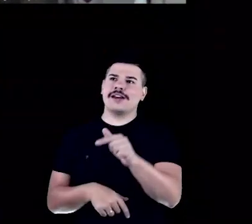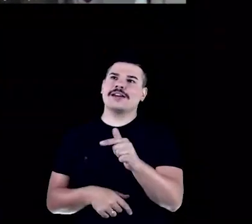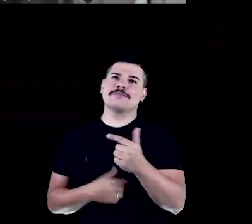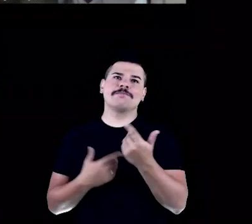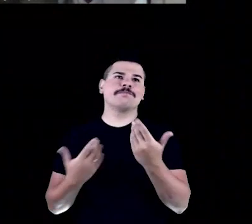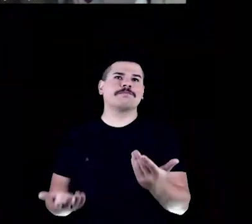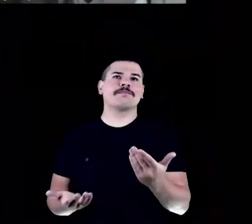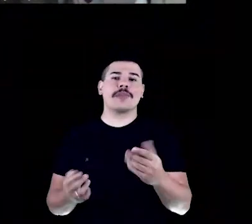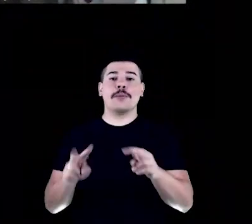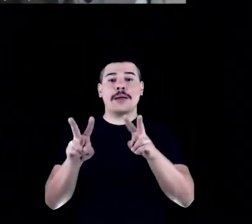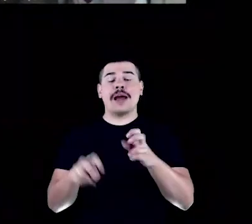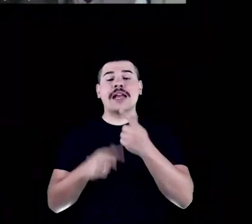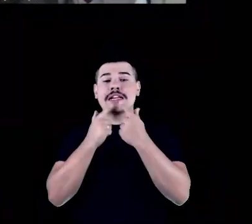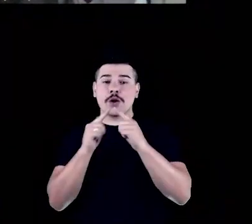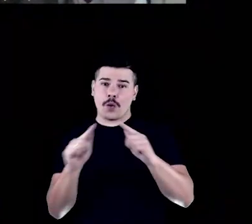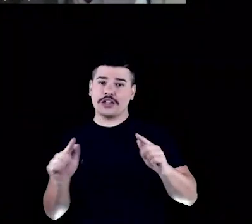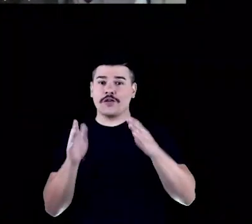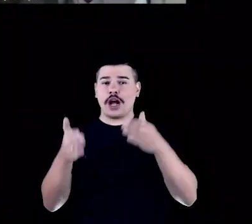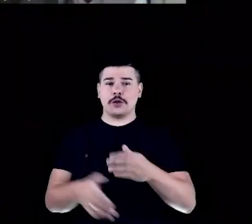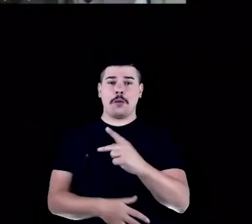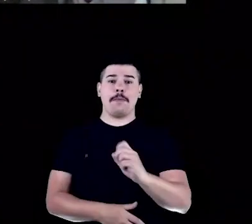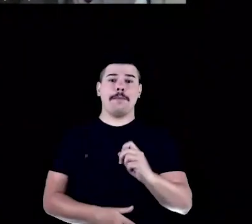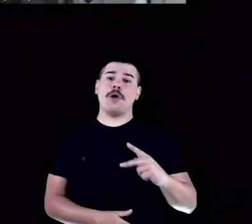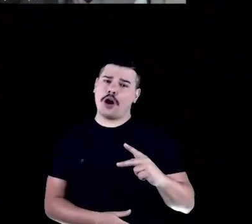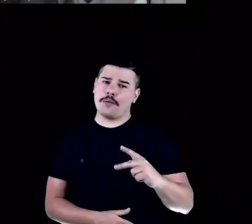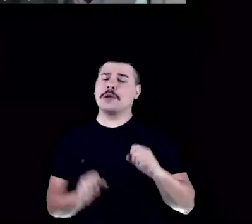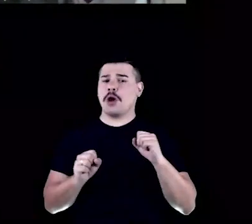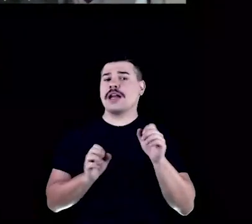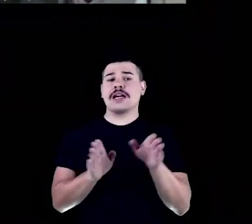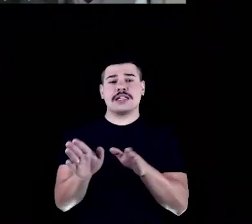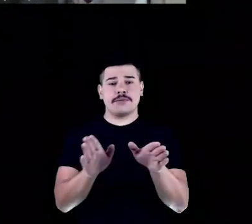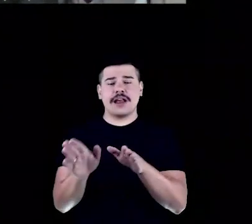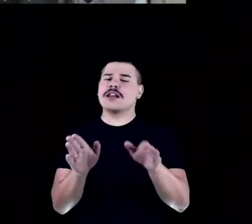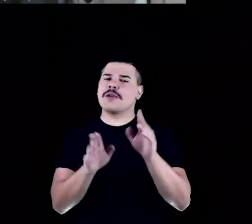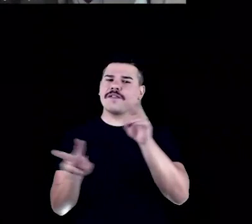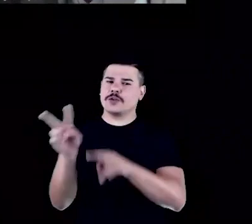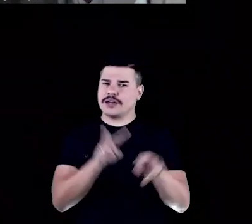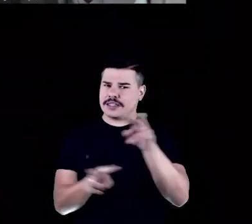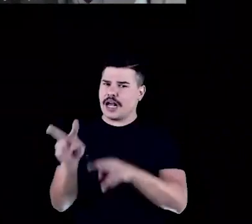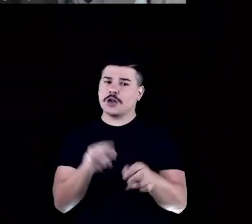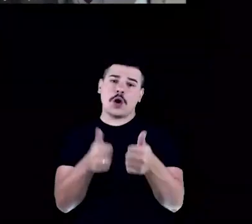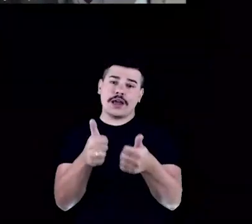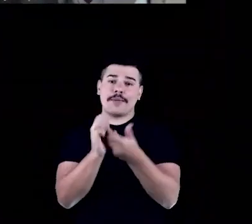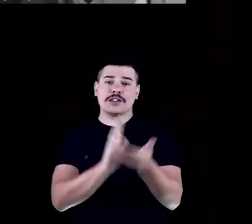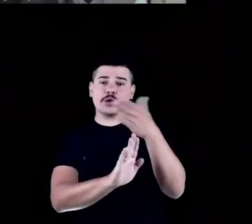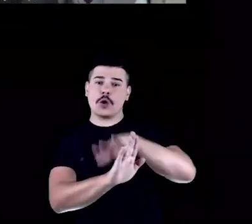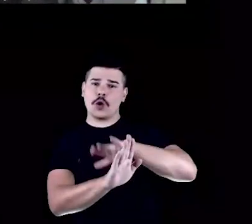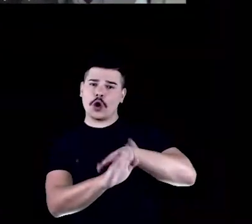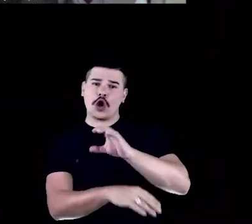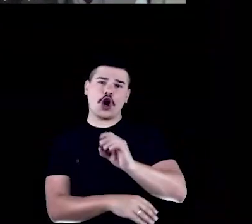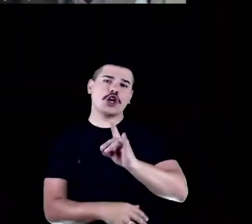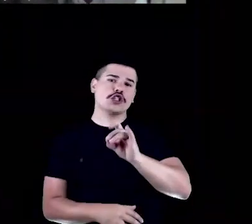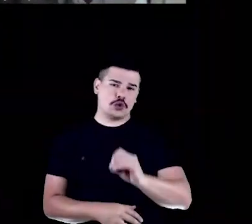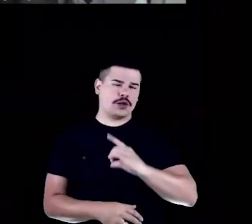seja, tem uma linguagem pop, seja acessível pela visualidade, tem uns códigos e